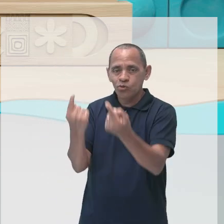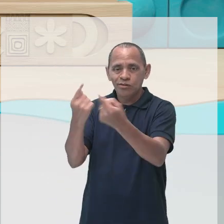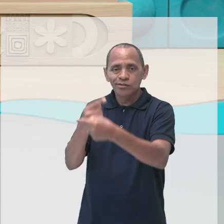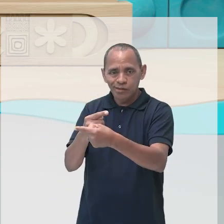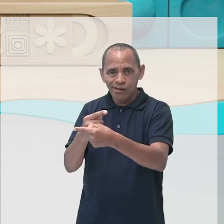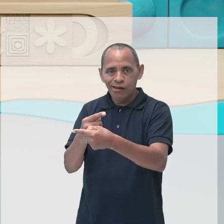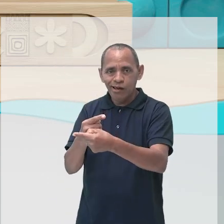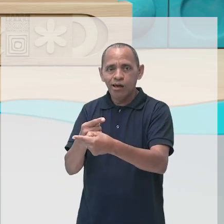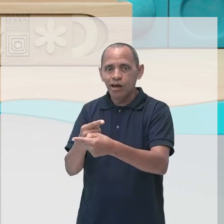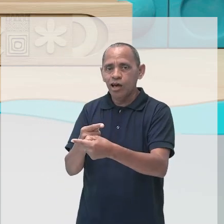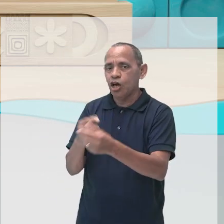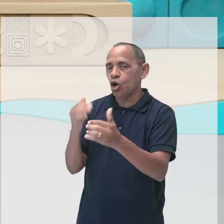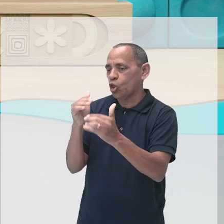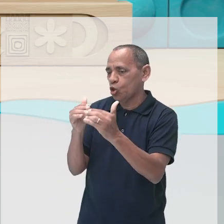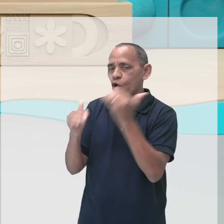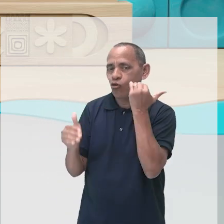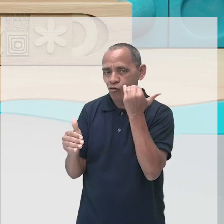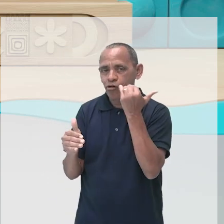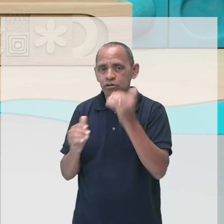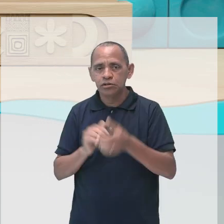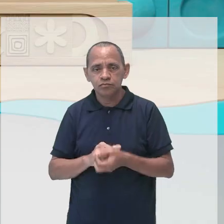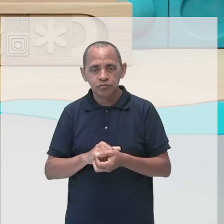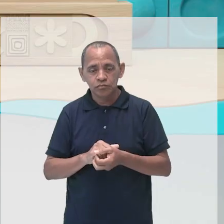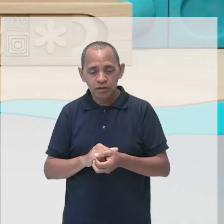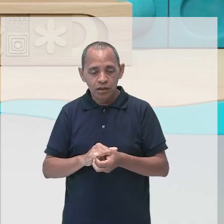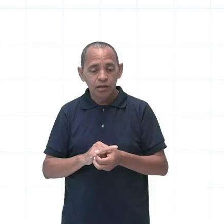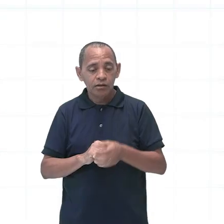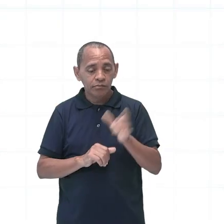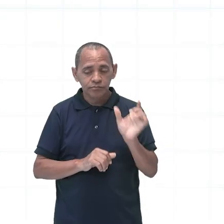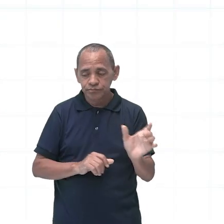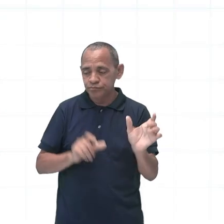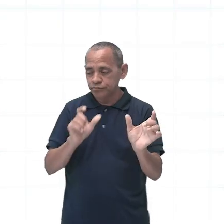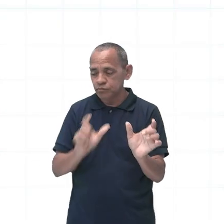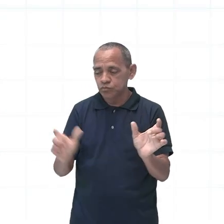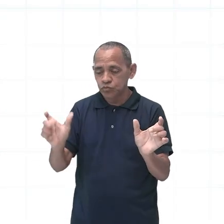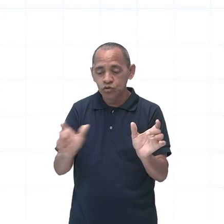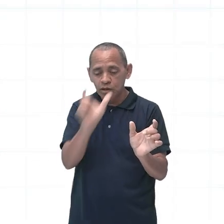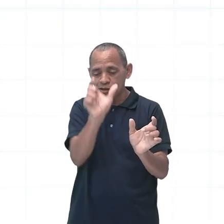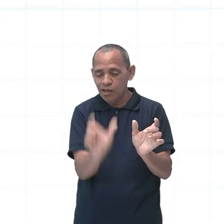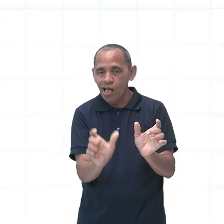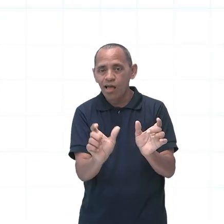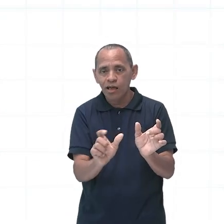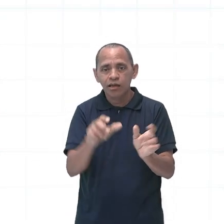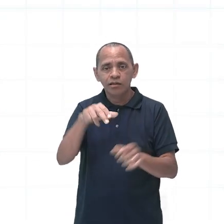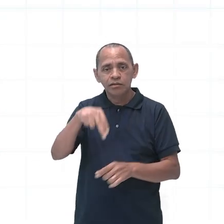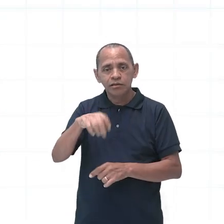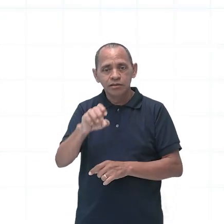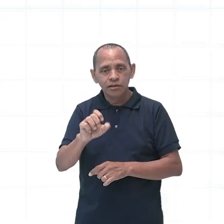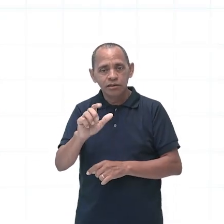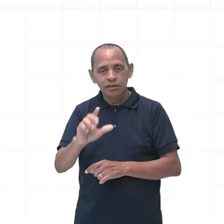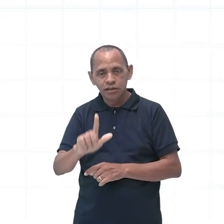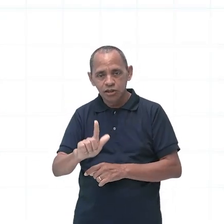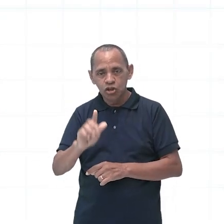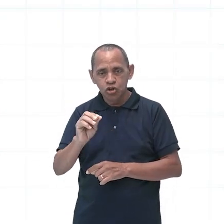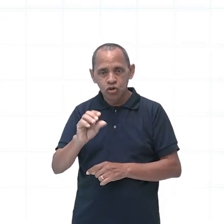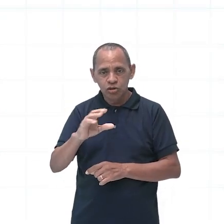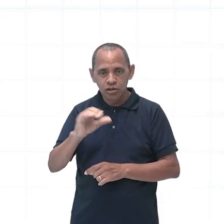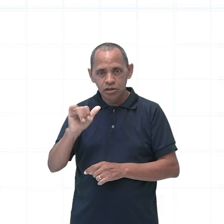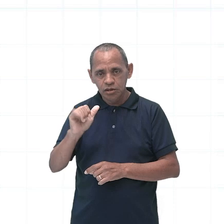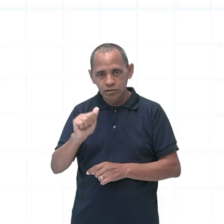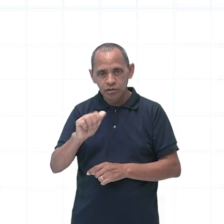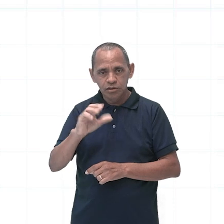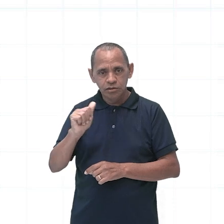movimento argumentativo nós vamos chamar de negociação, ok? Colocando aí, é um argumento que vai ponderar.